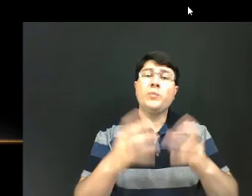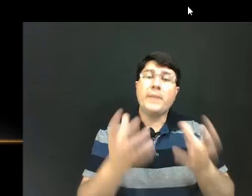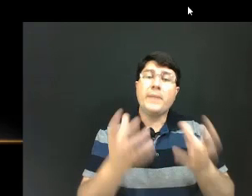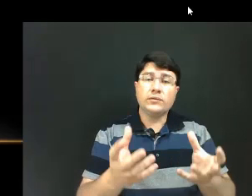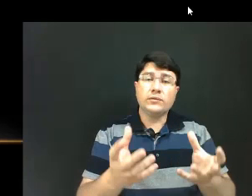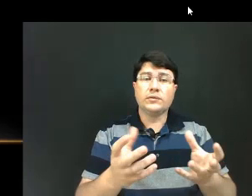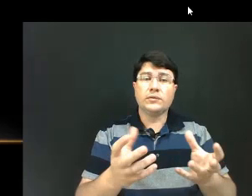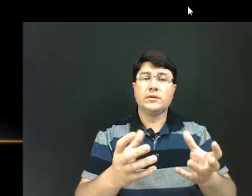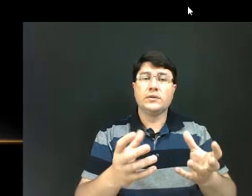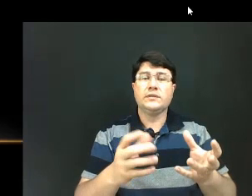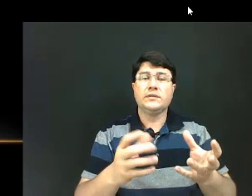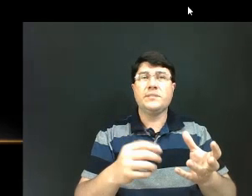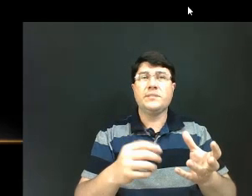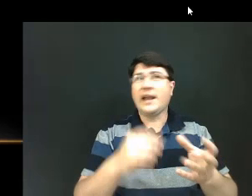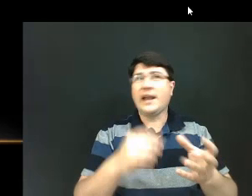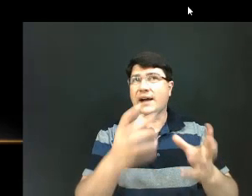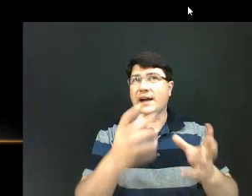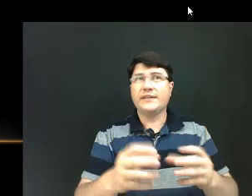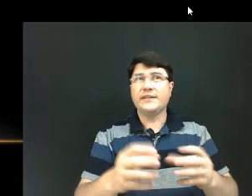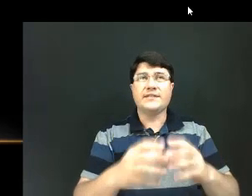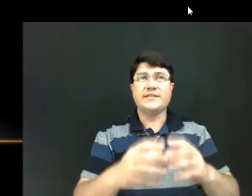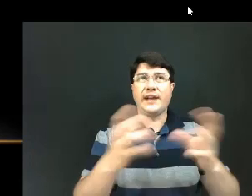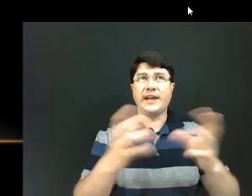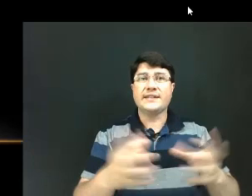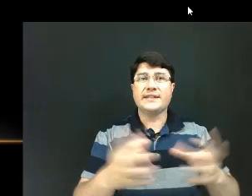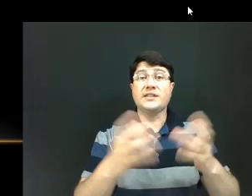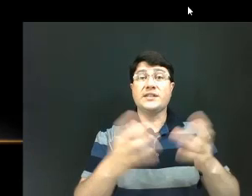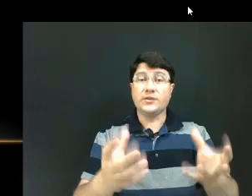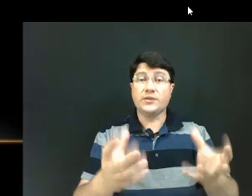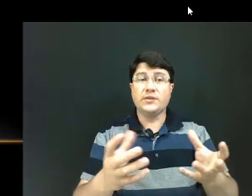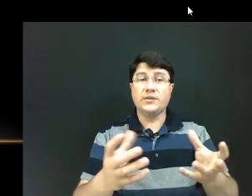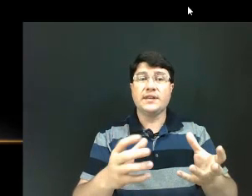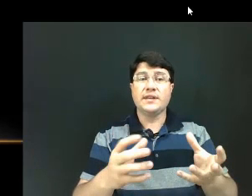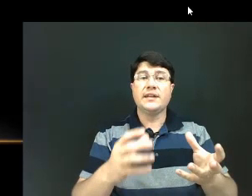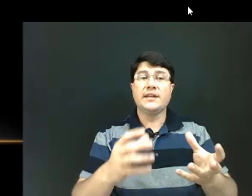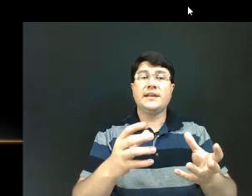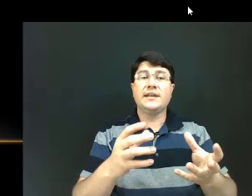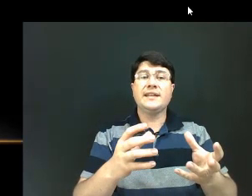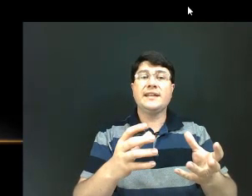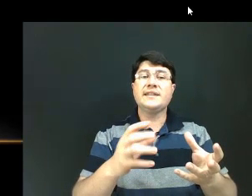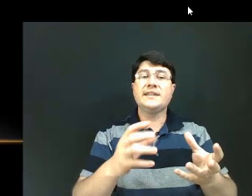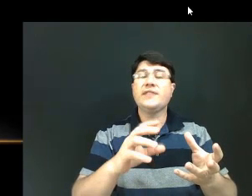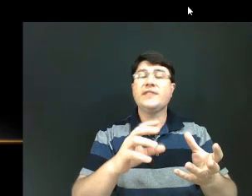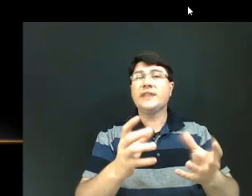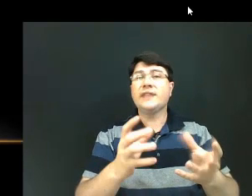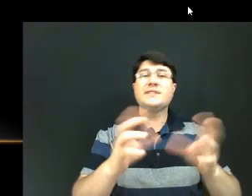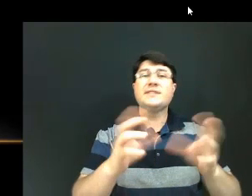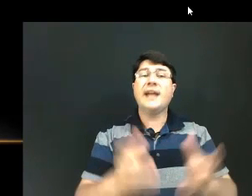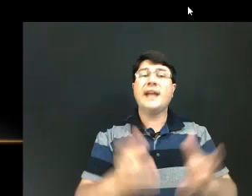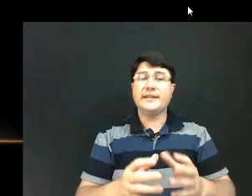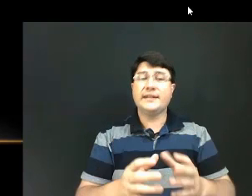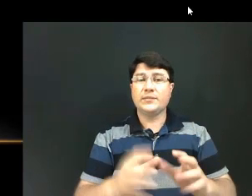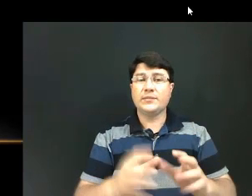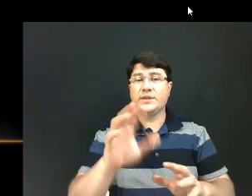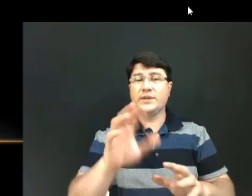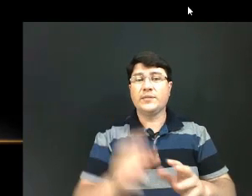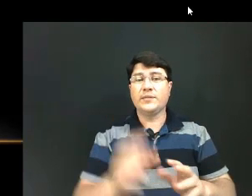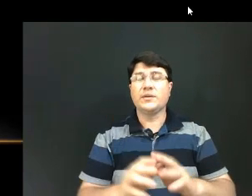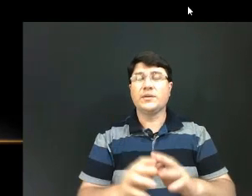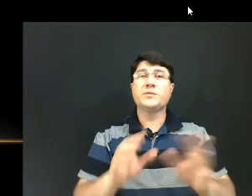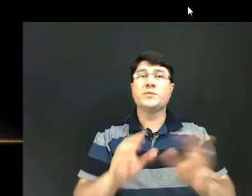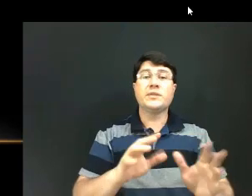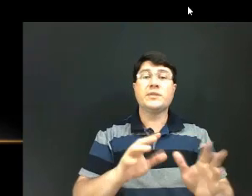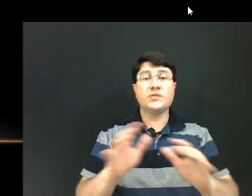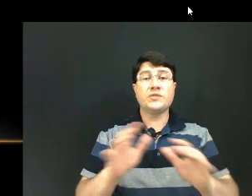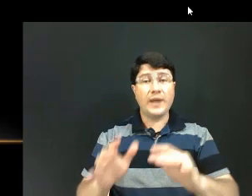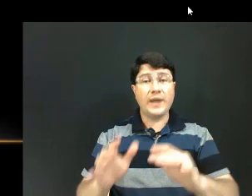um agrupamento de palavras, frases e expressões que têm significados similares. Por